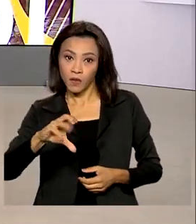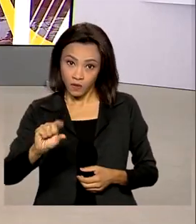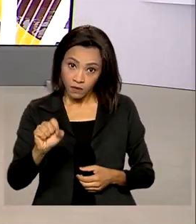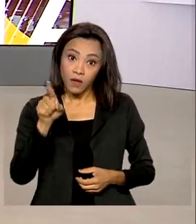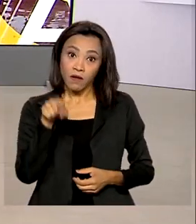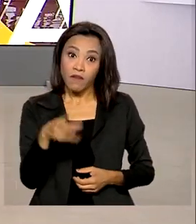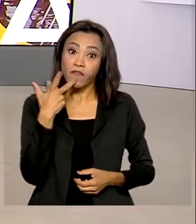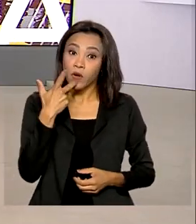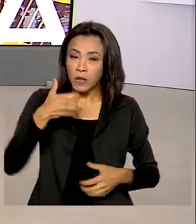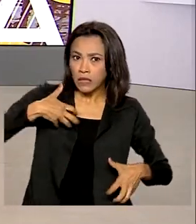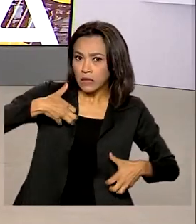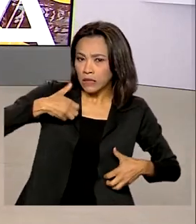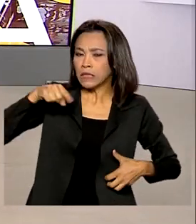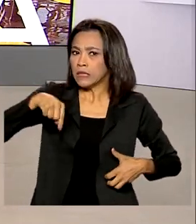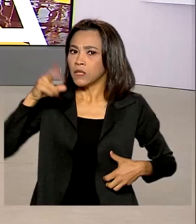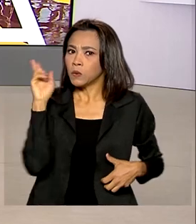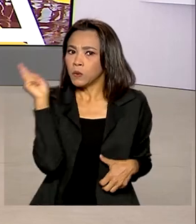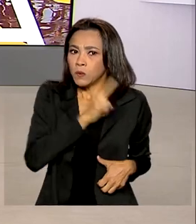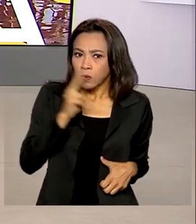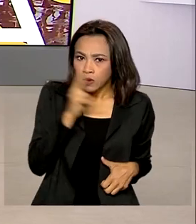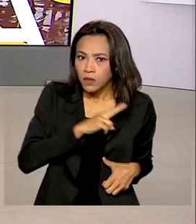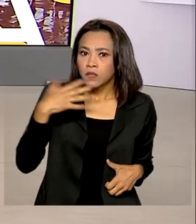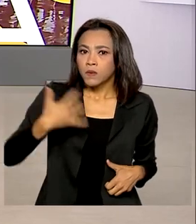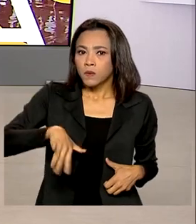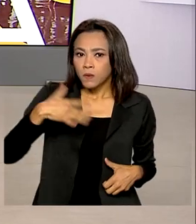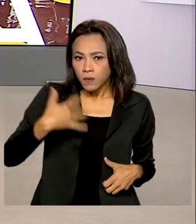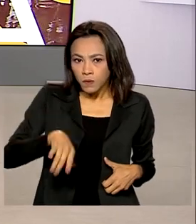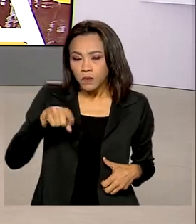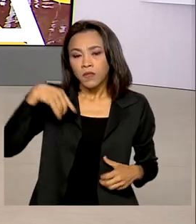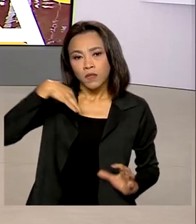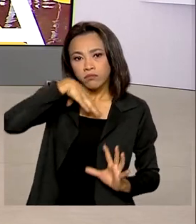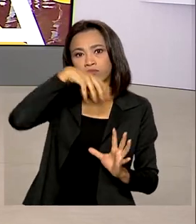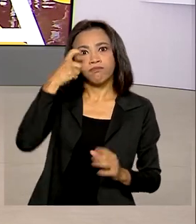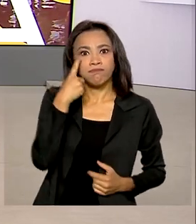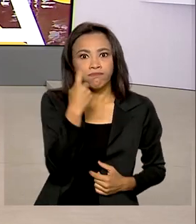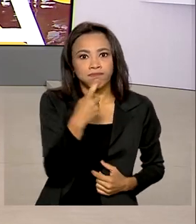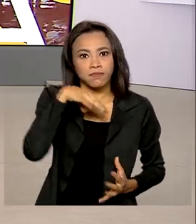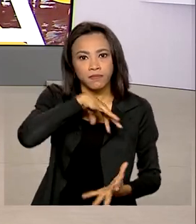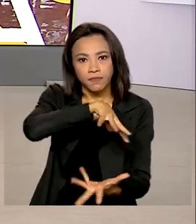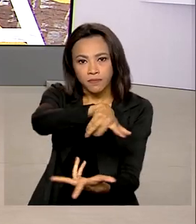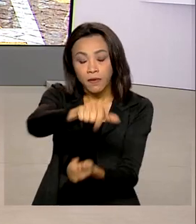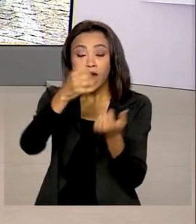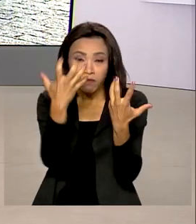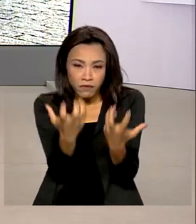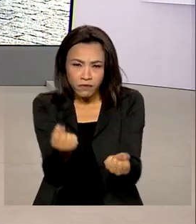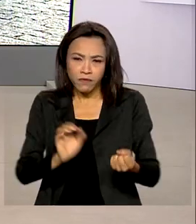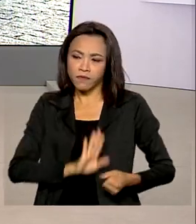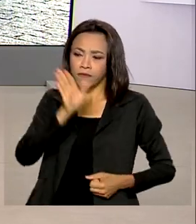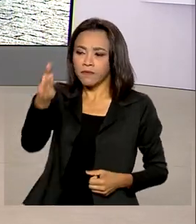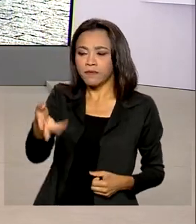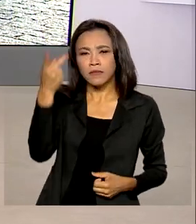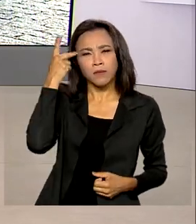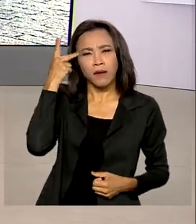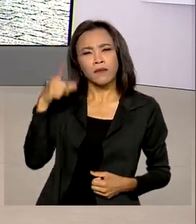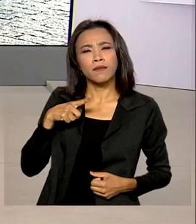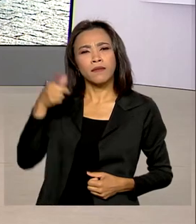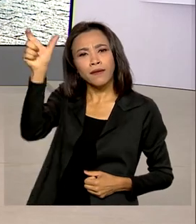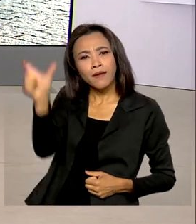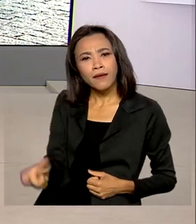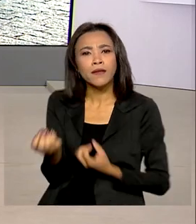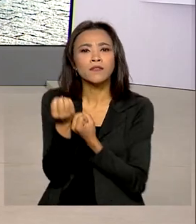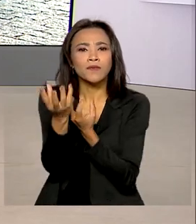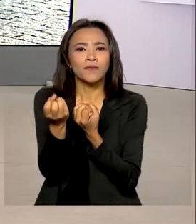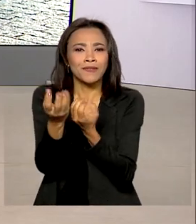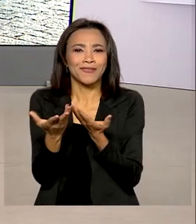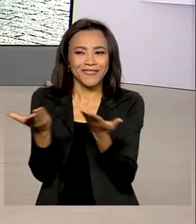declarou a varíola dos Macacos uma emergência pública de interesse internacional Vamos a São Paulo Érica Pinheiro traz as informações ao